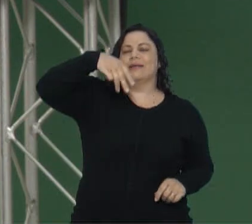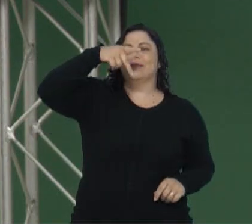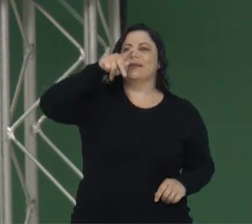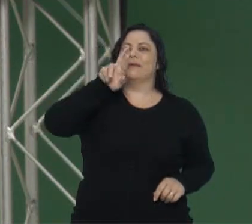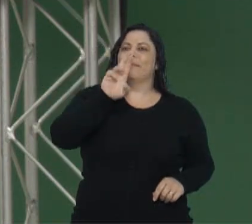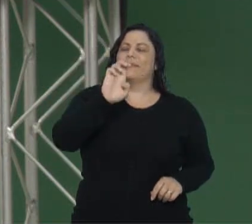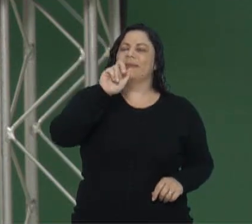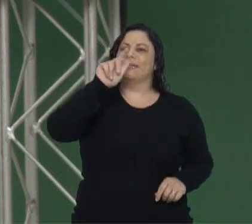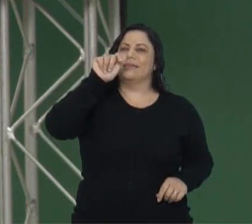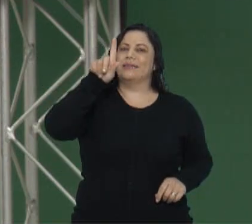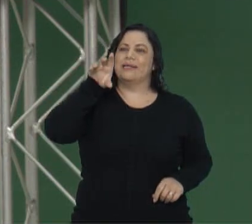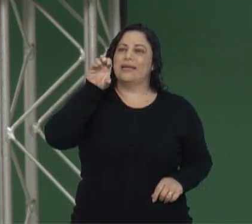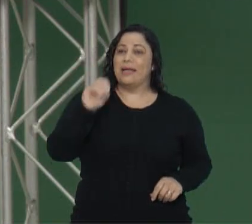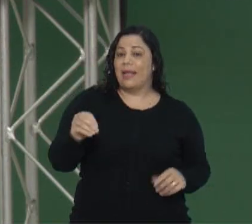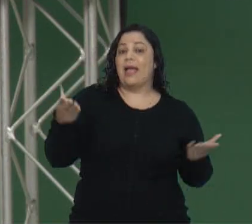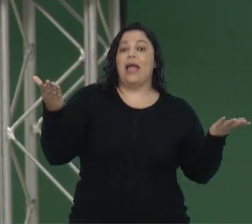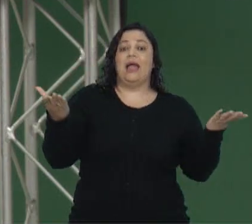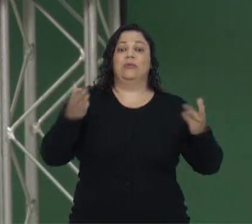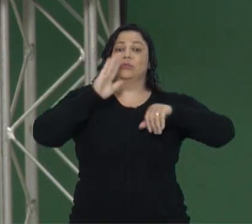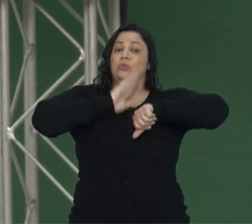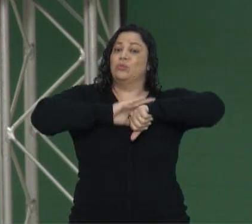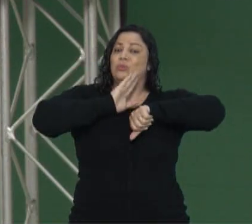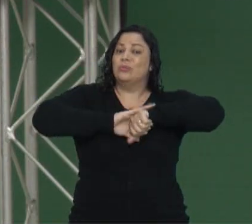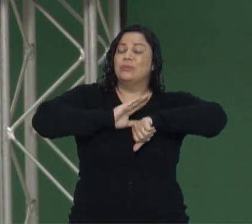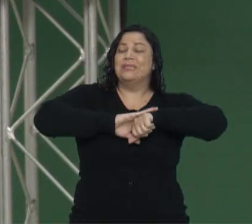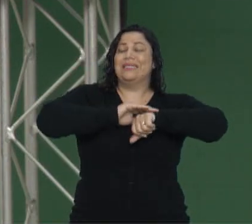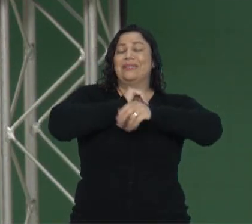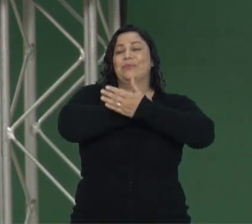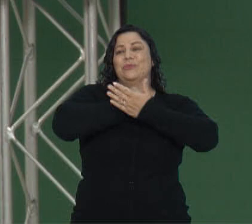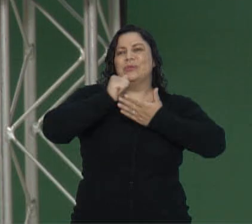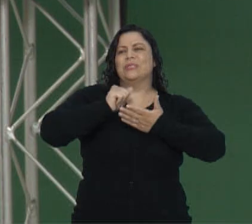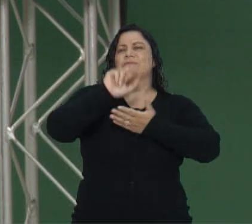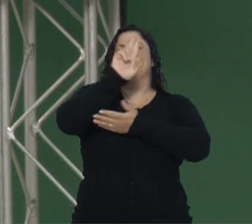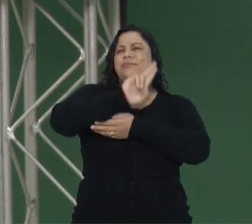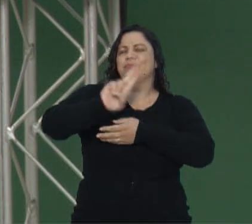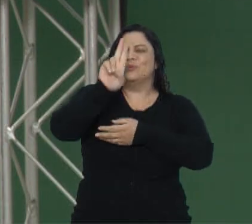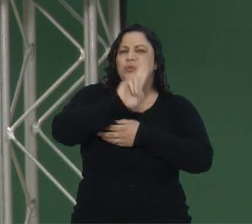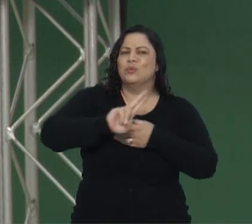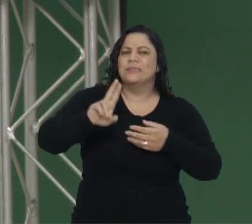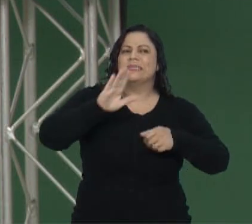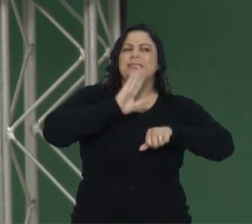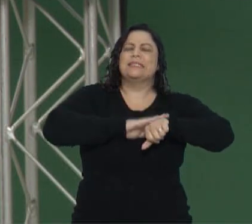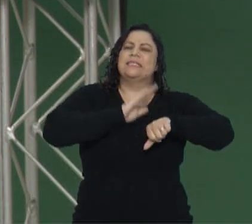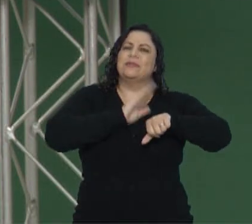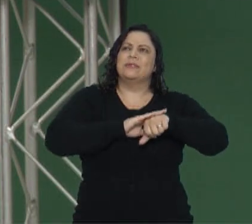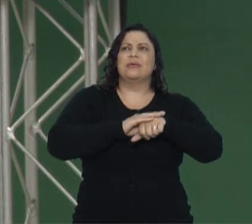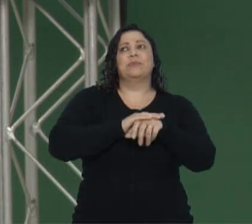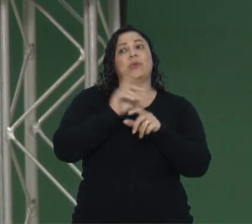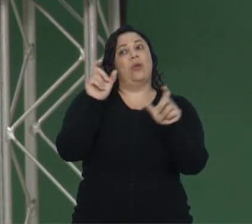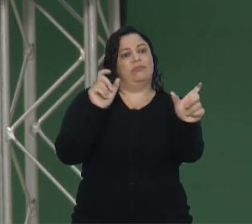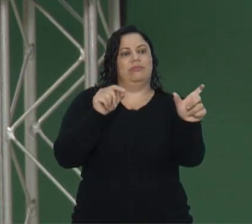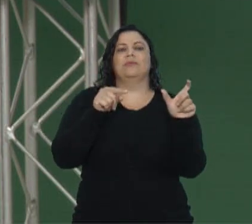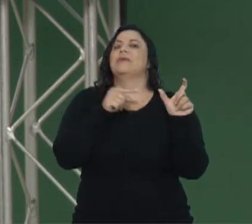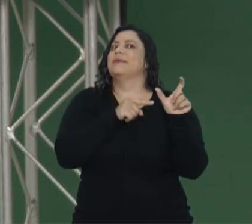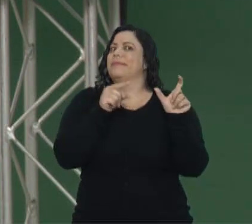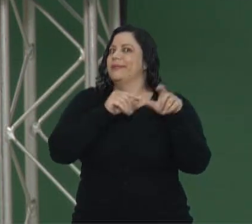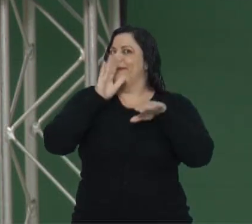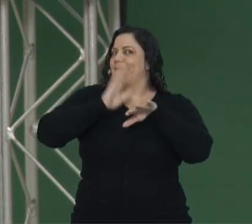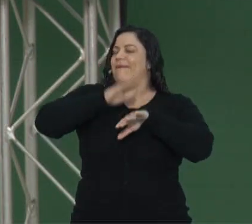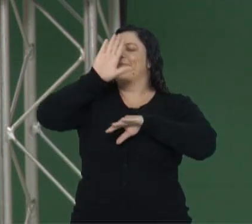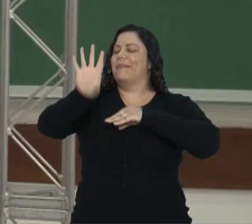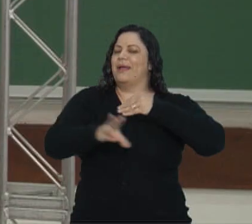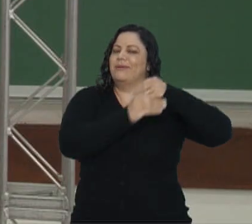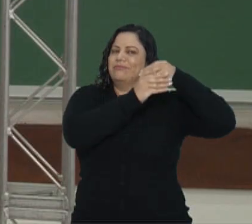essa ideia de gastar tempo, de usar o tempo, né? Então, olha que legal, você tem uma palavra a mais para utilizar no teu